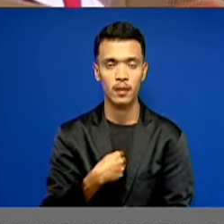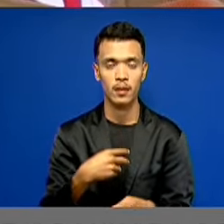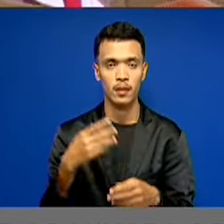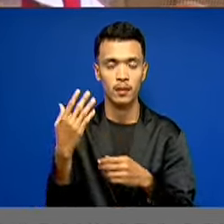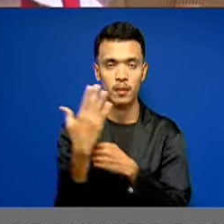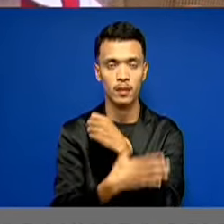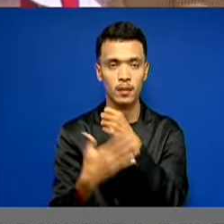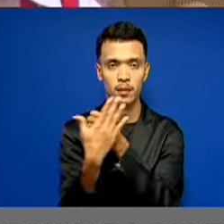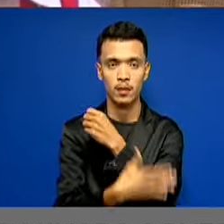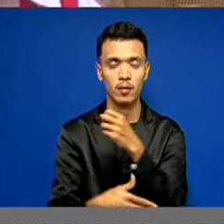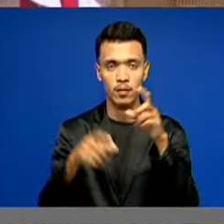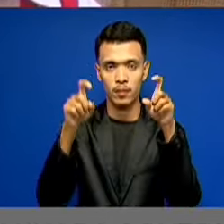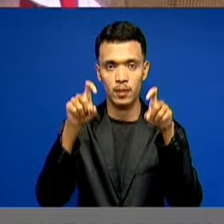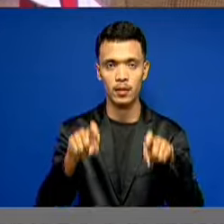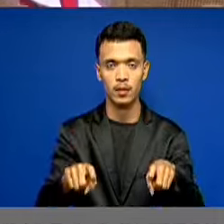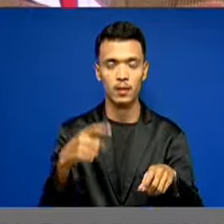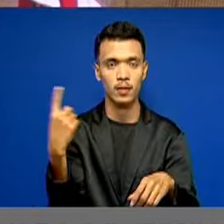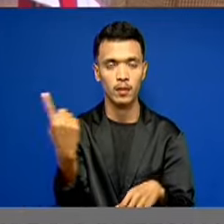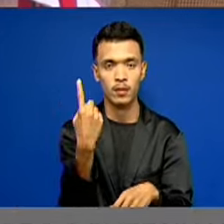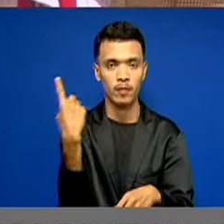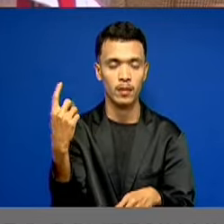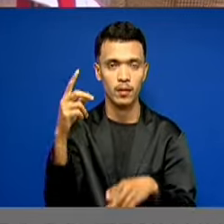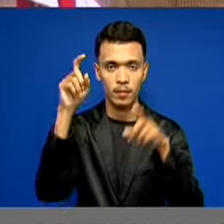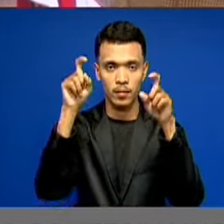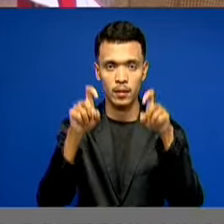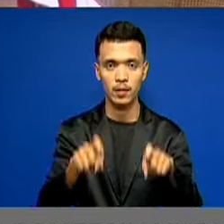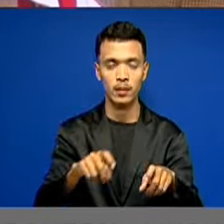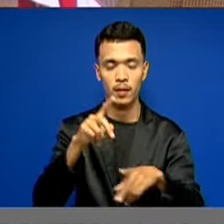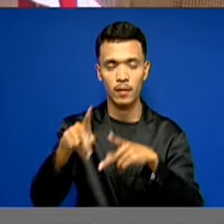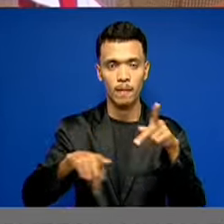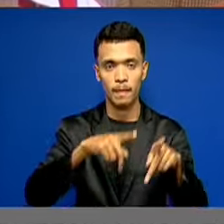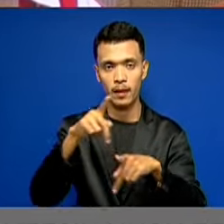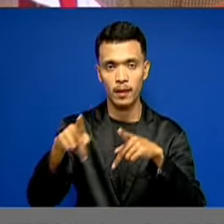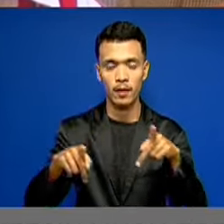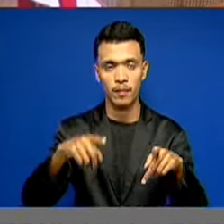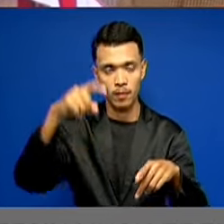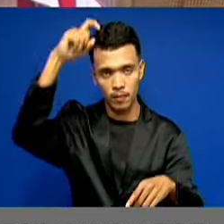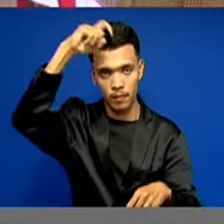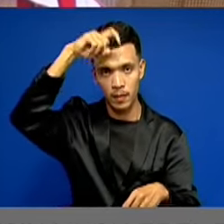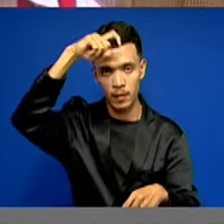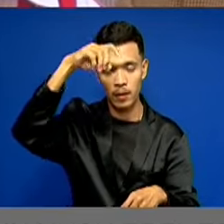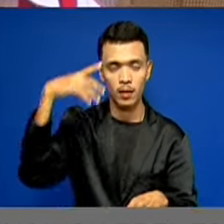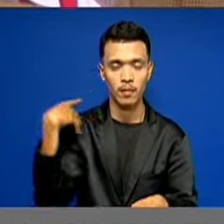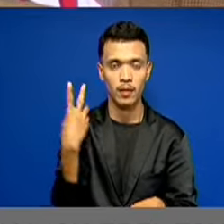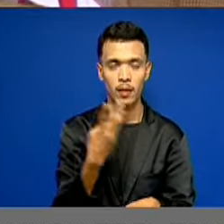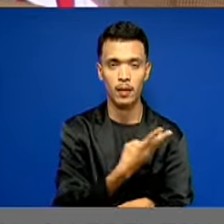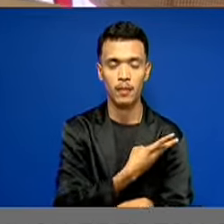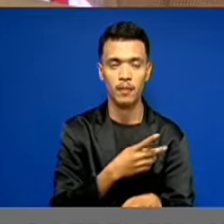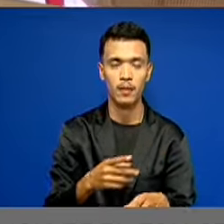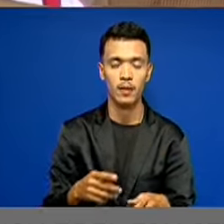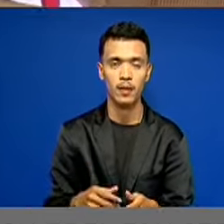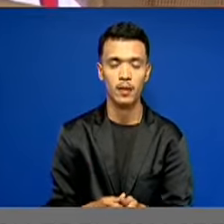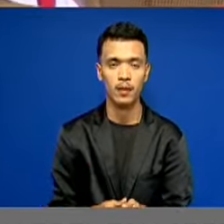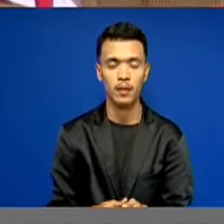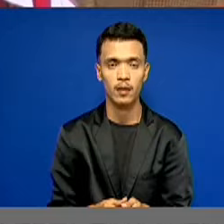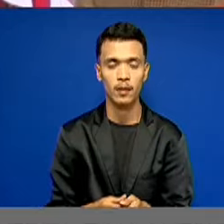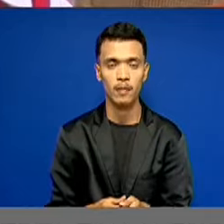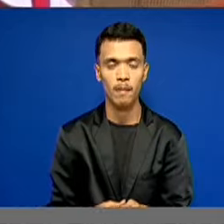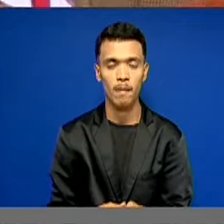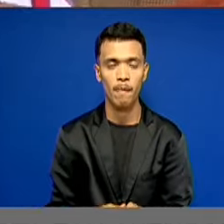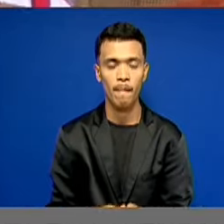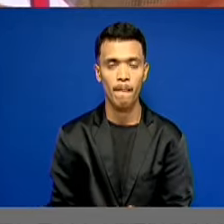fazem precisa é uma vez matéria que liu a AMB agora na casa se você nem na lahunda de que